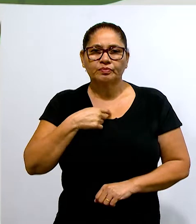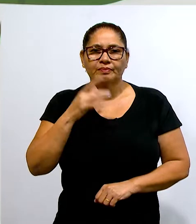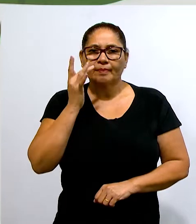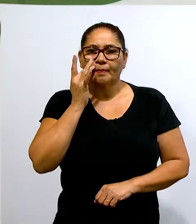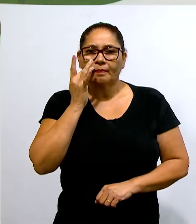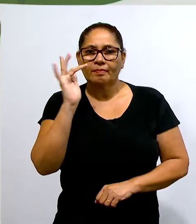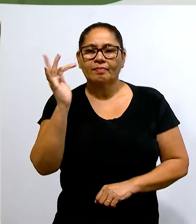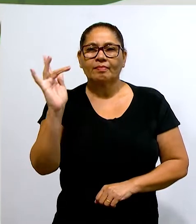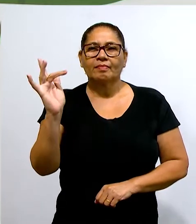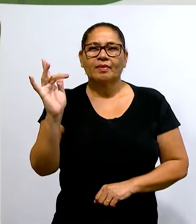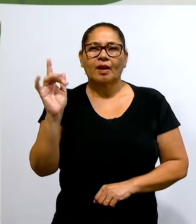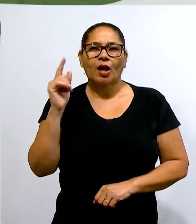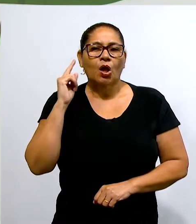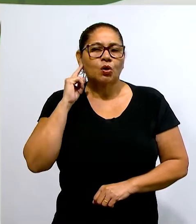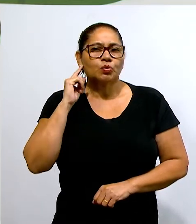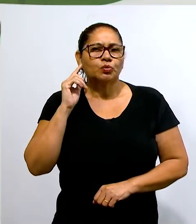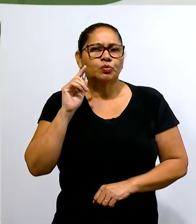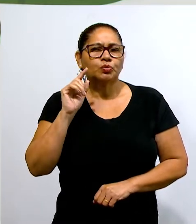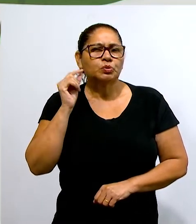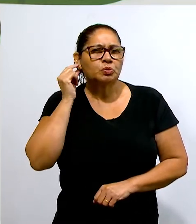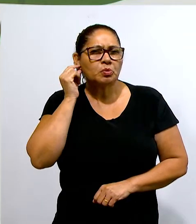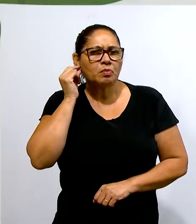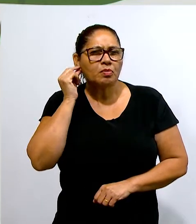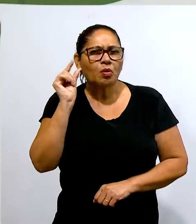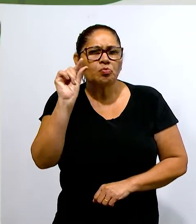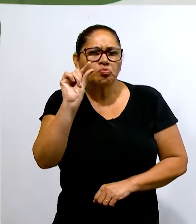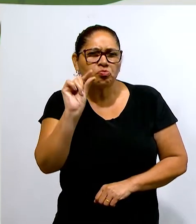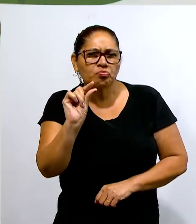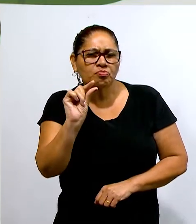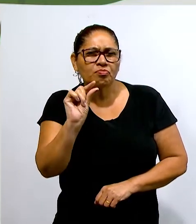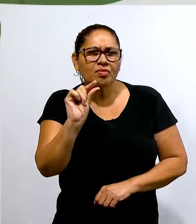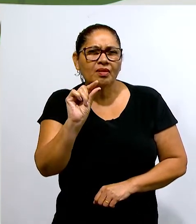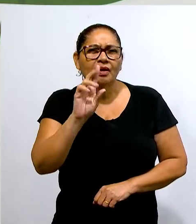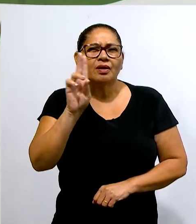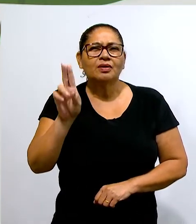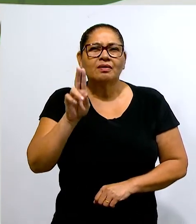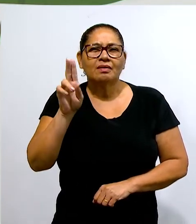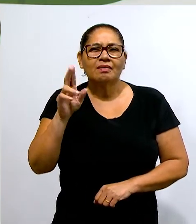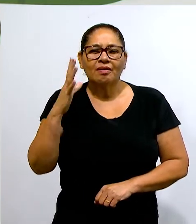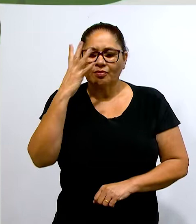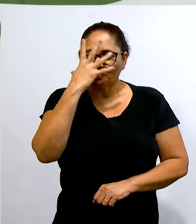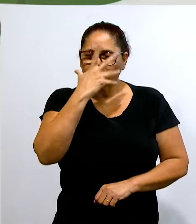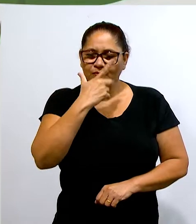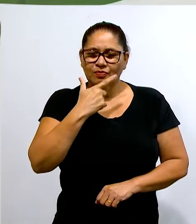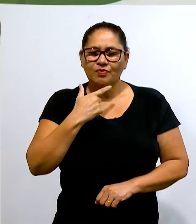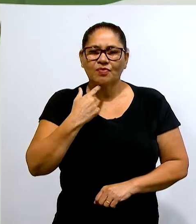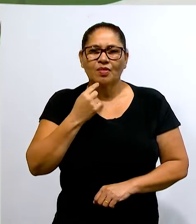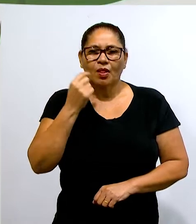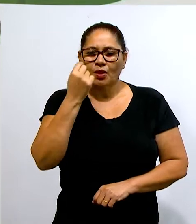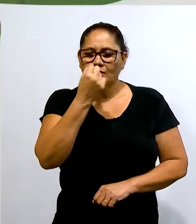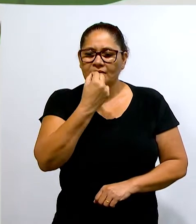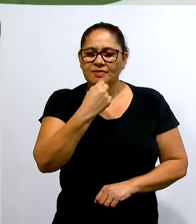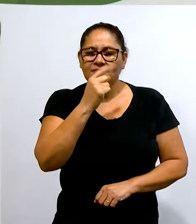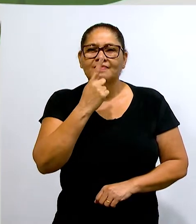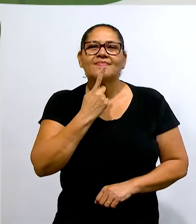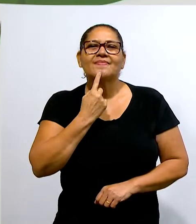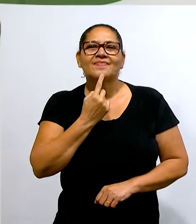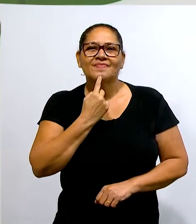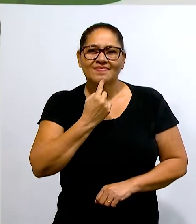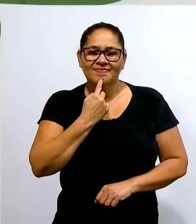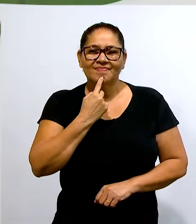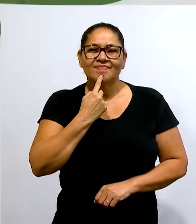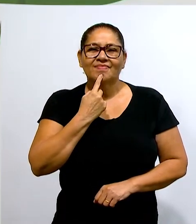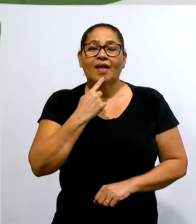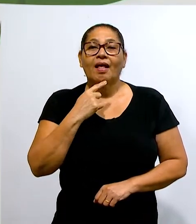dourado. Estou usando um brinco pequenininho. Estou usando uma maquiagem, um batom vermelho. E nós